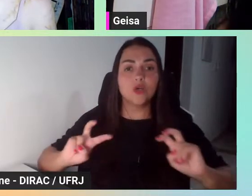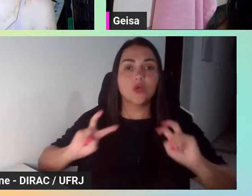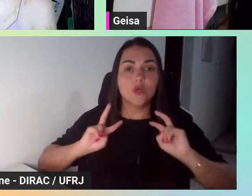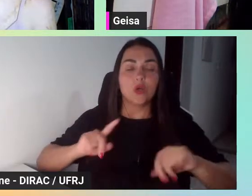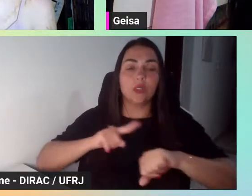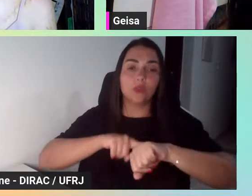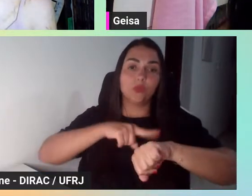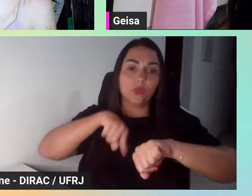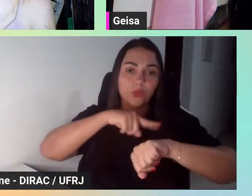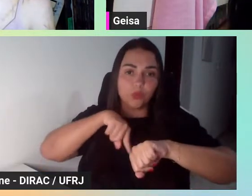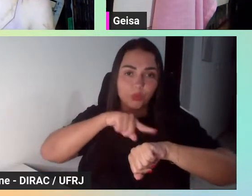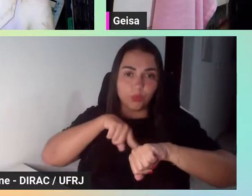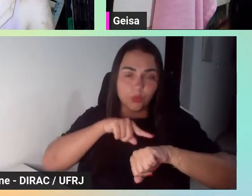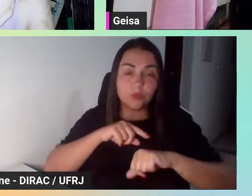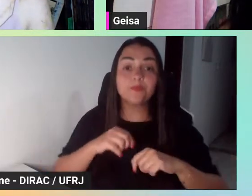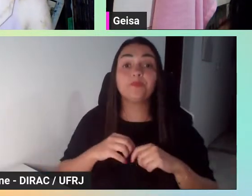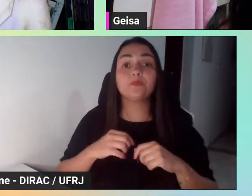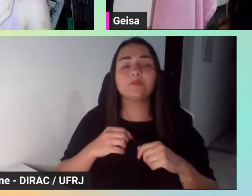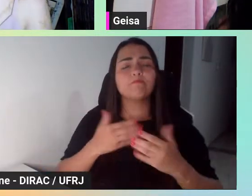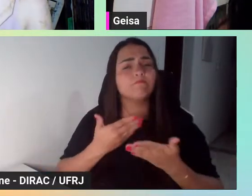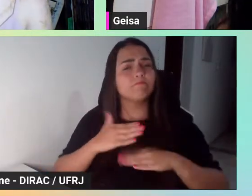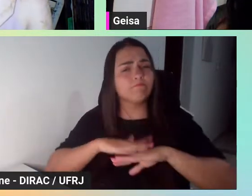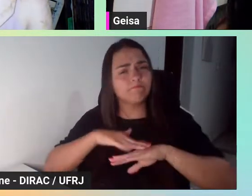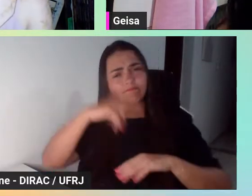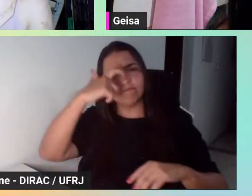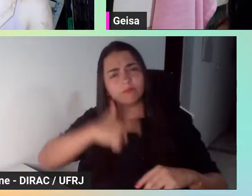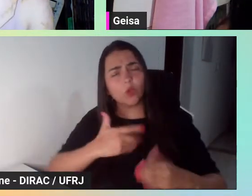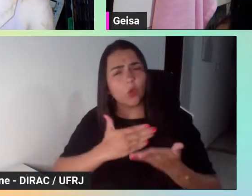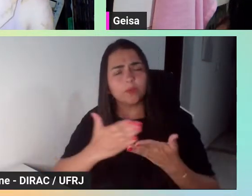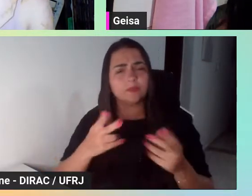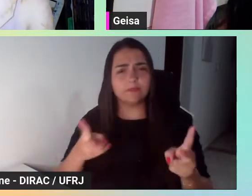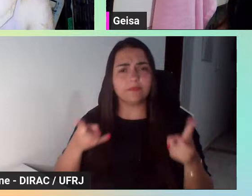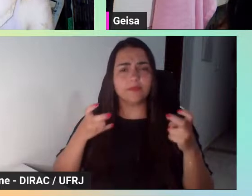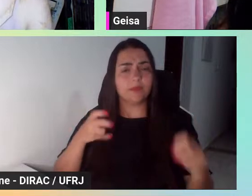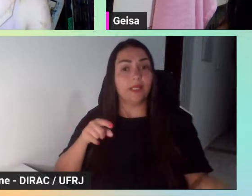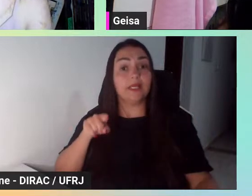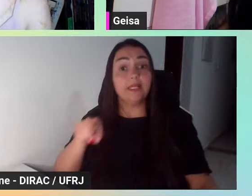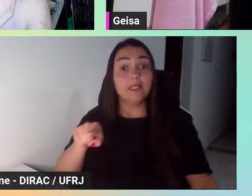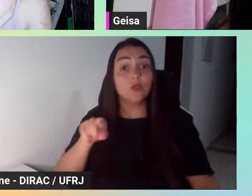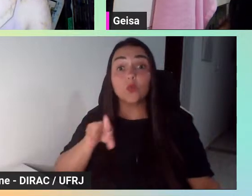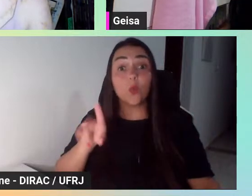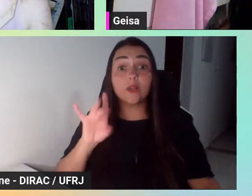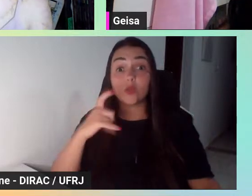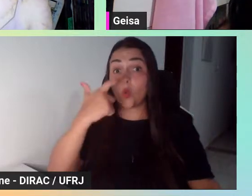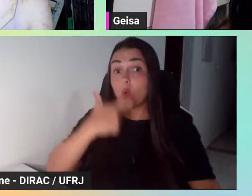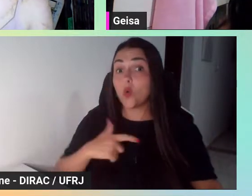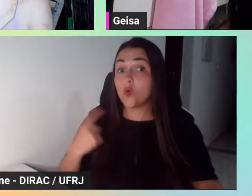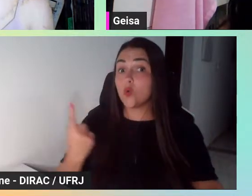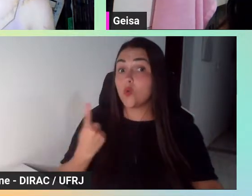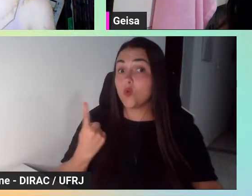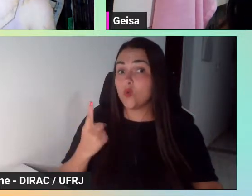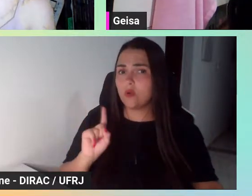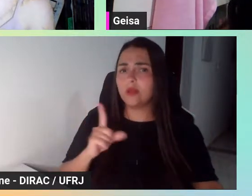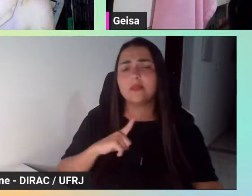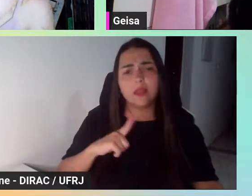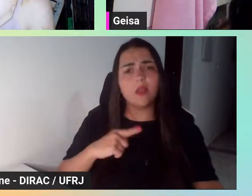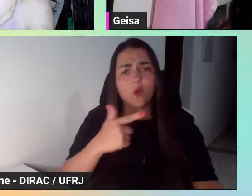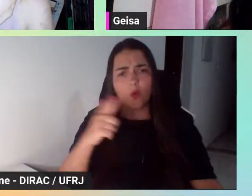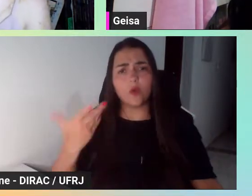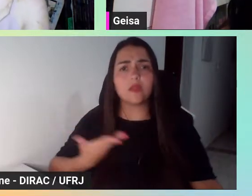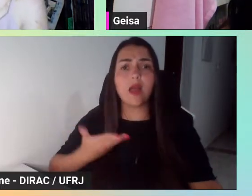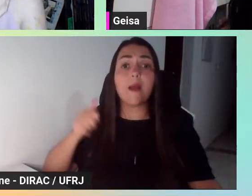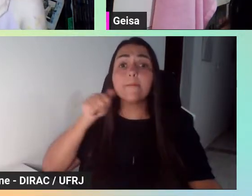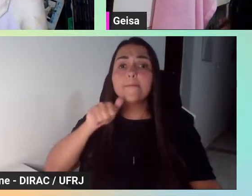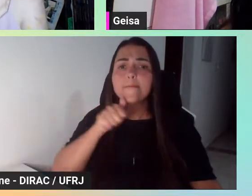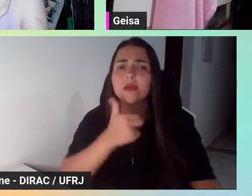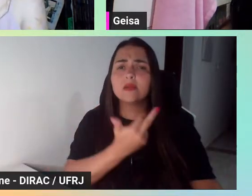eu comecei a perceber, né, que isso não era uma coisa só minha, era de outras mulheres, outras amigas também.